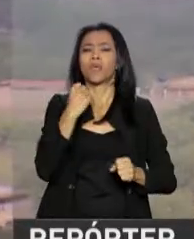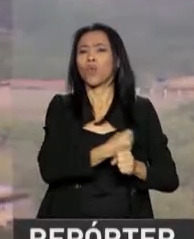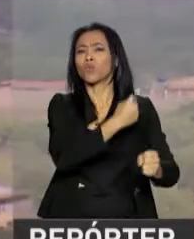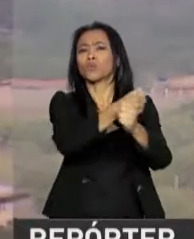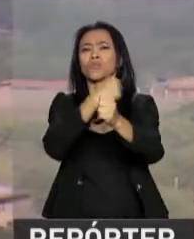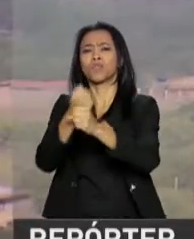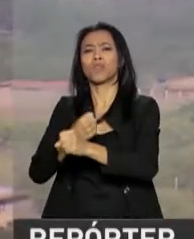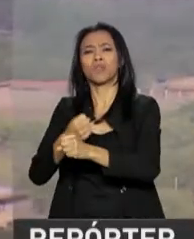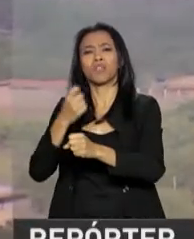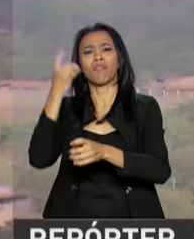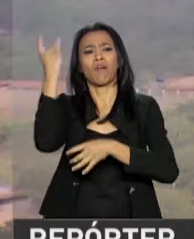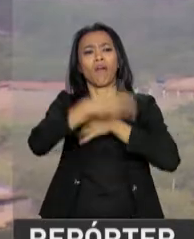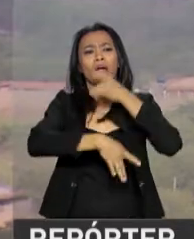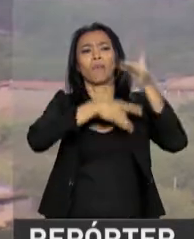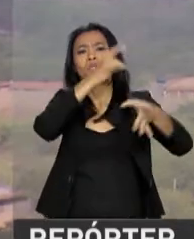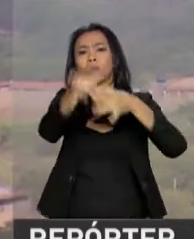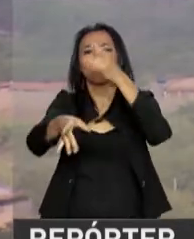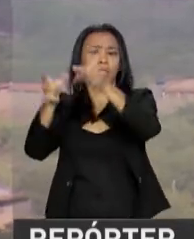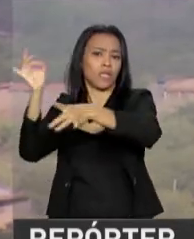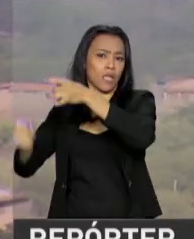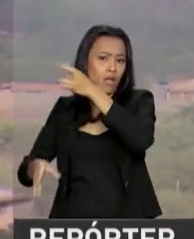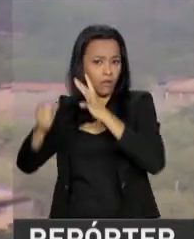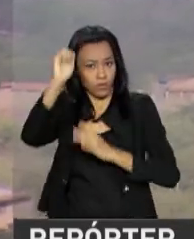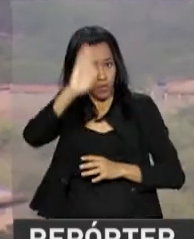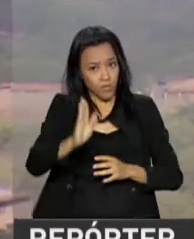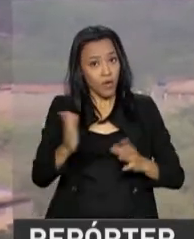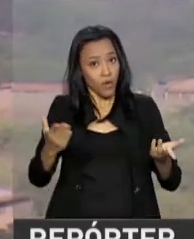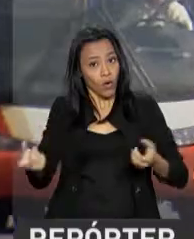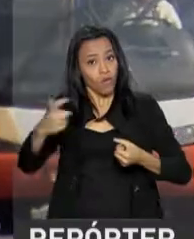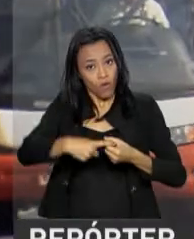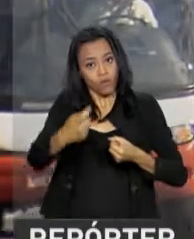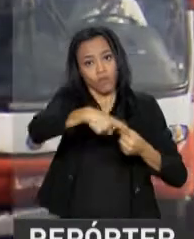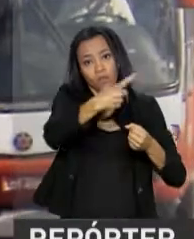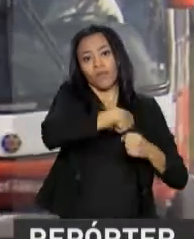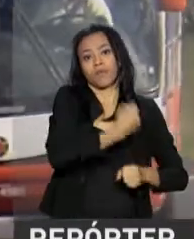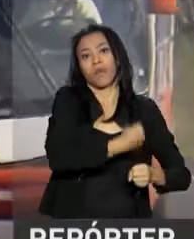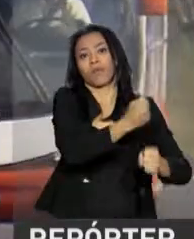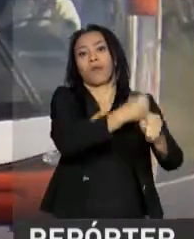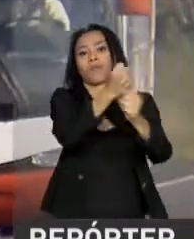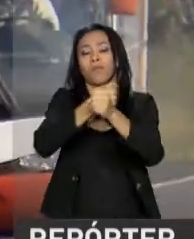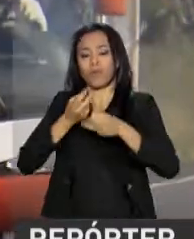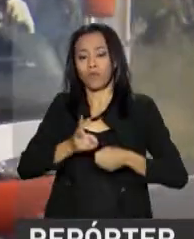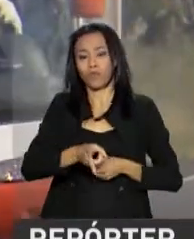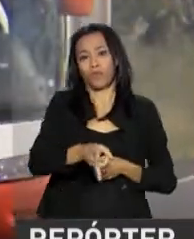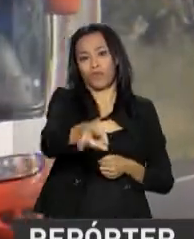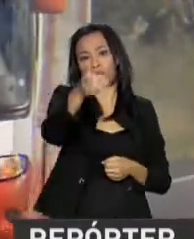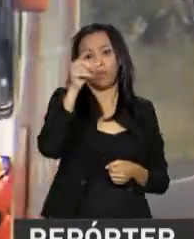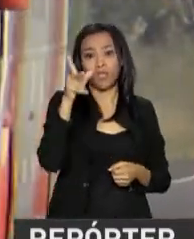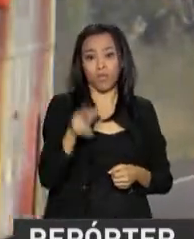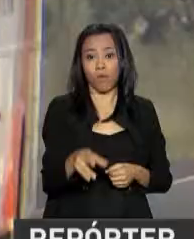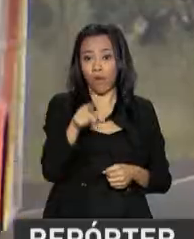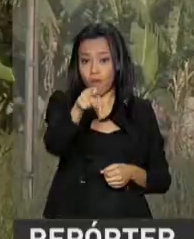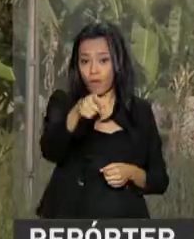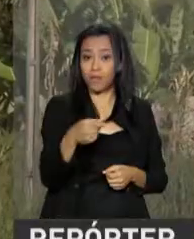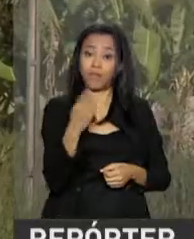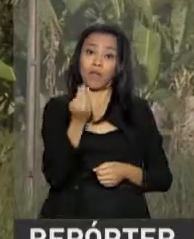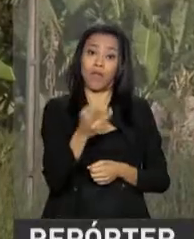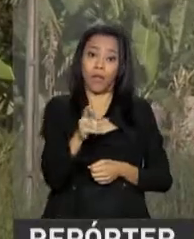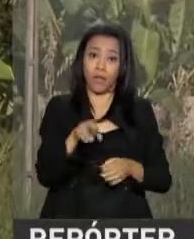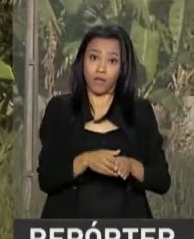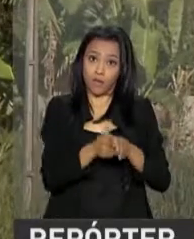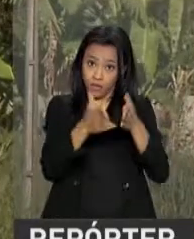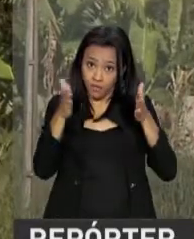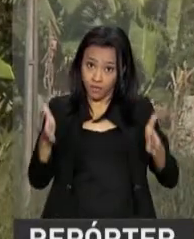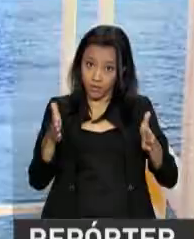são previstos investimentos de mais de 15 bilhões de reais até o final do ano em obras como a duplicação de rodovias à construção